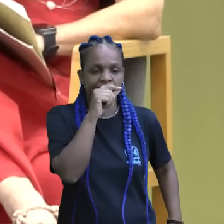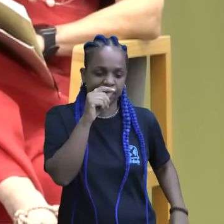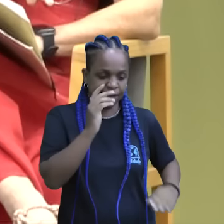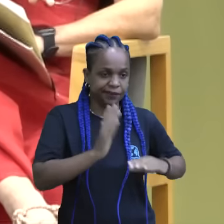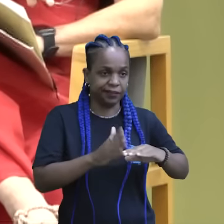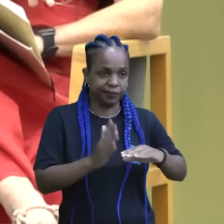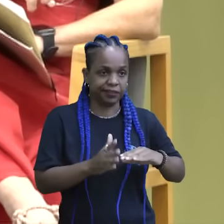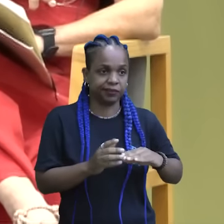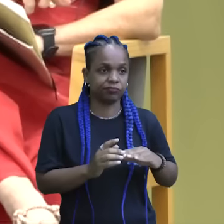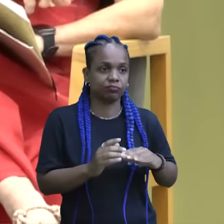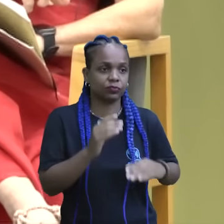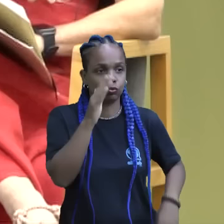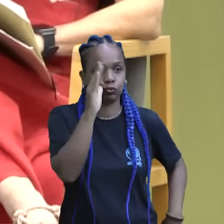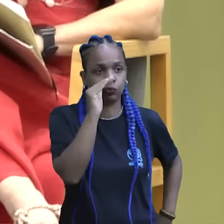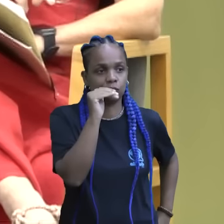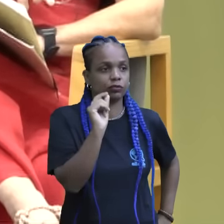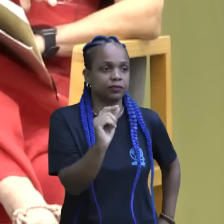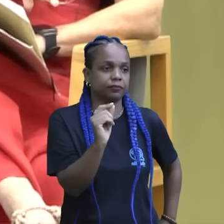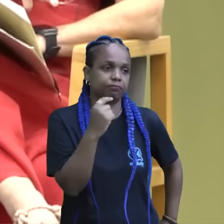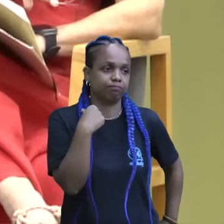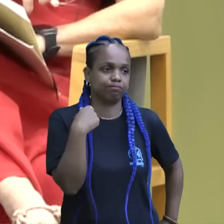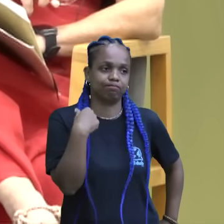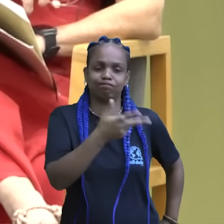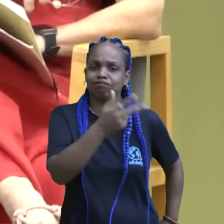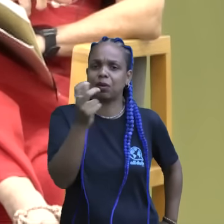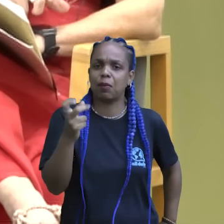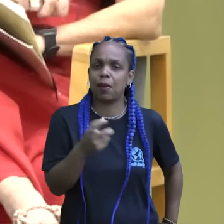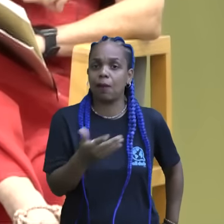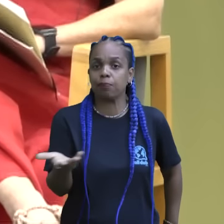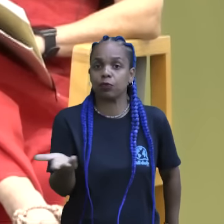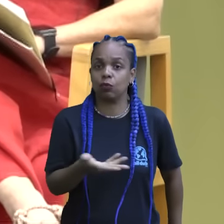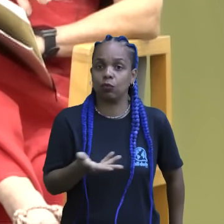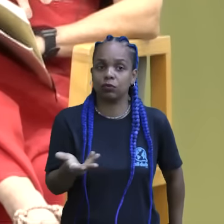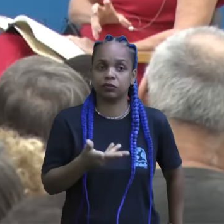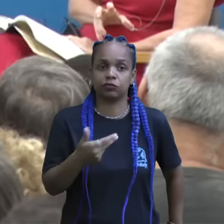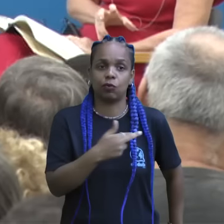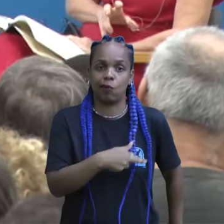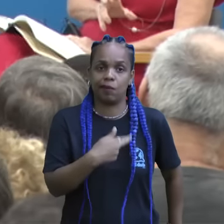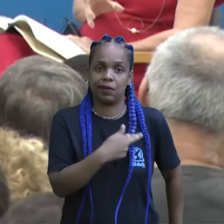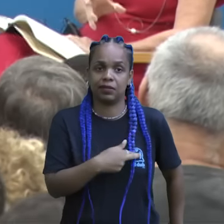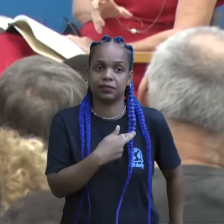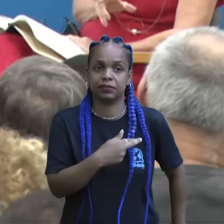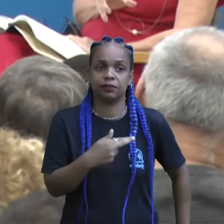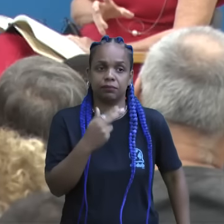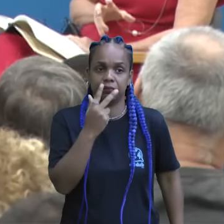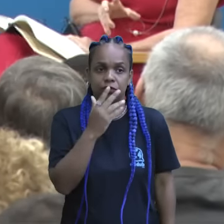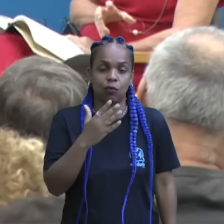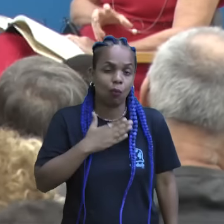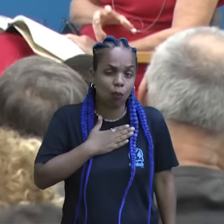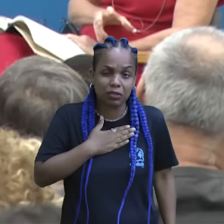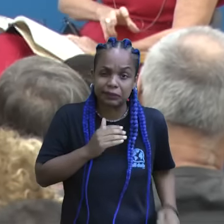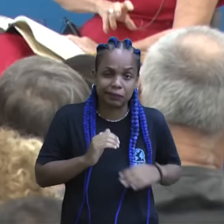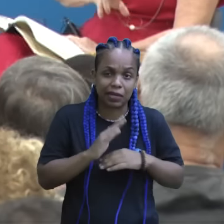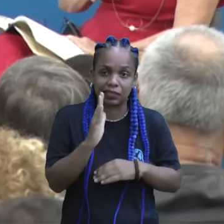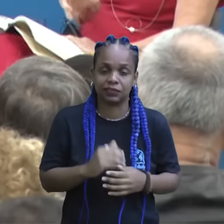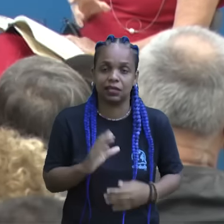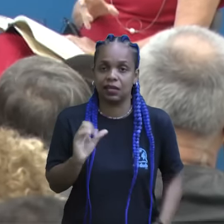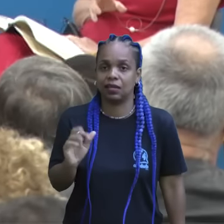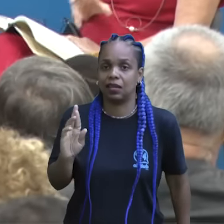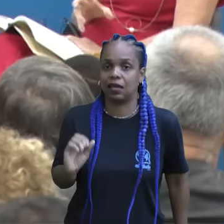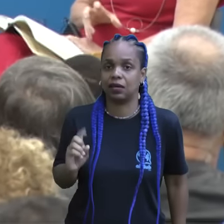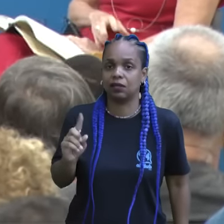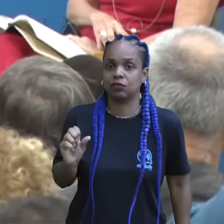mais apreciado é A Clara dos Anjos. Né? É um romance que as meninas, as mulheres negras,